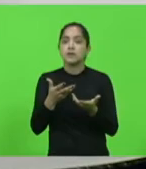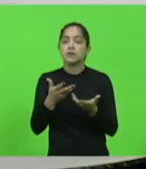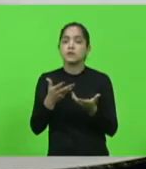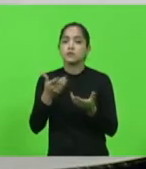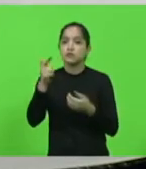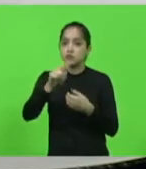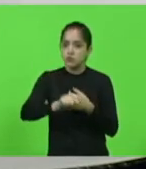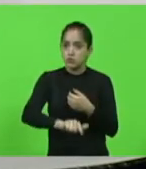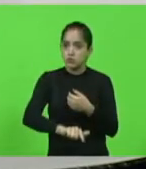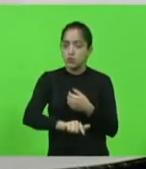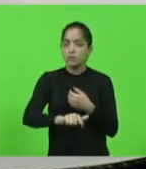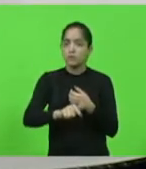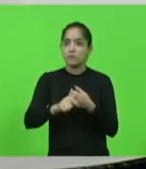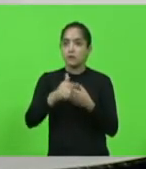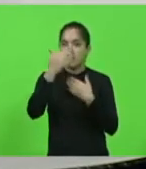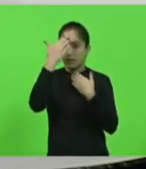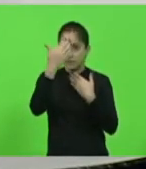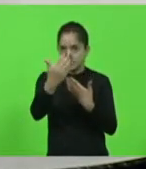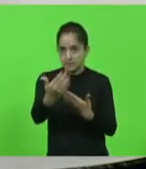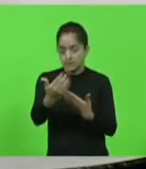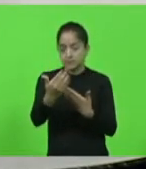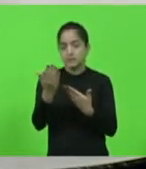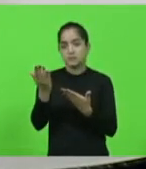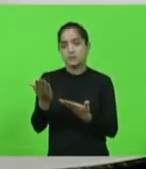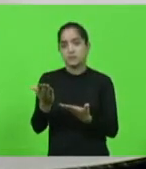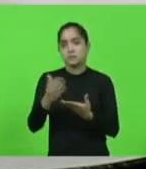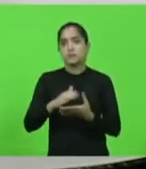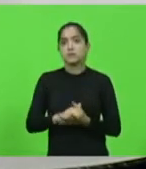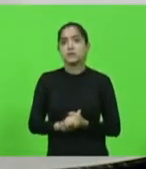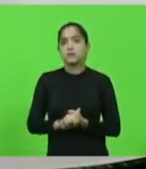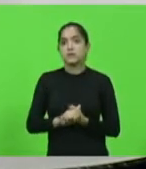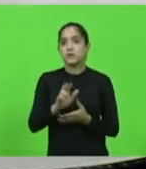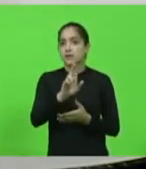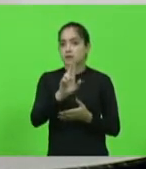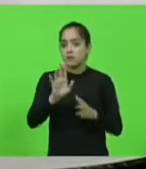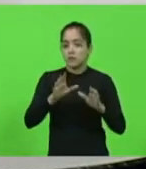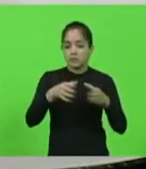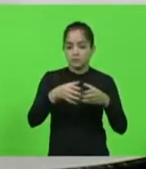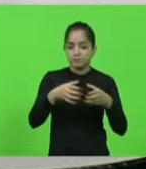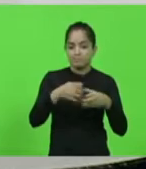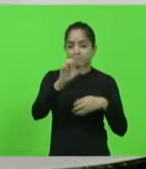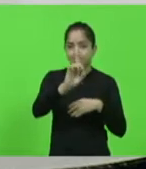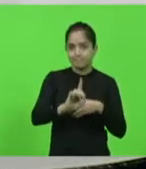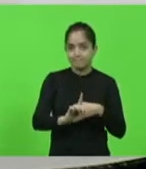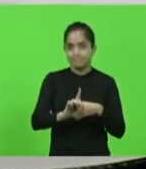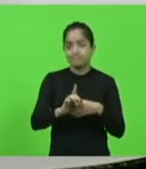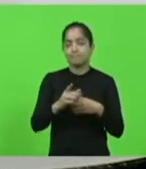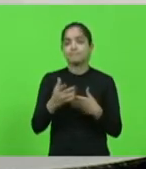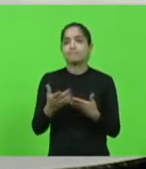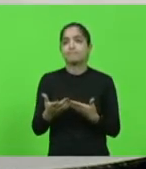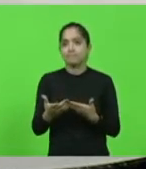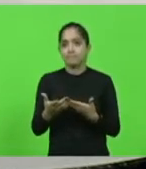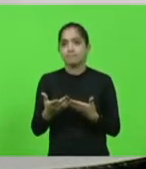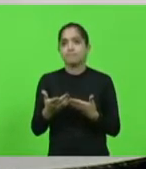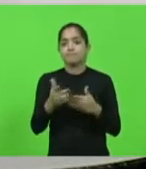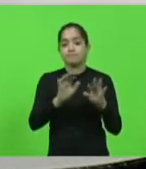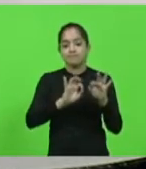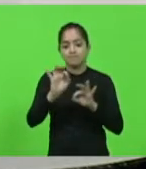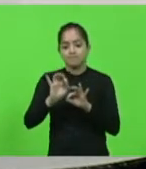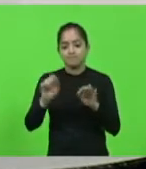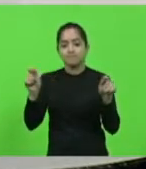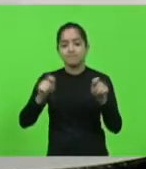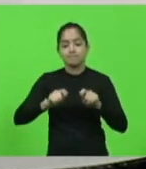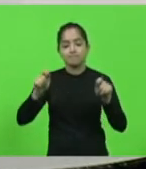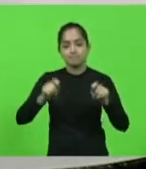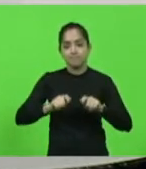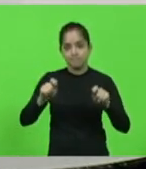uma vez, senhor presidente, agradecer a Vossa Excelência, em nome da mesa diretora, por ter regulado, permitido que, por